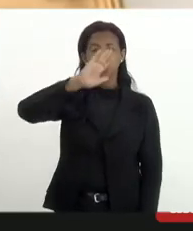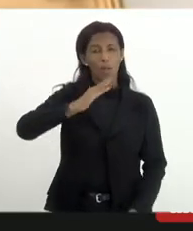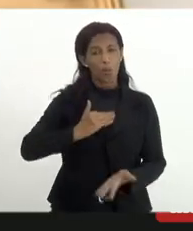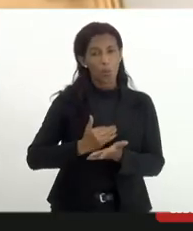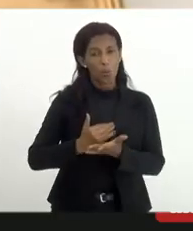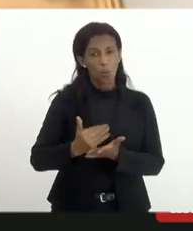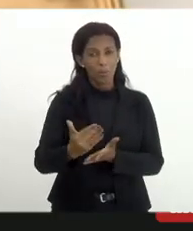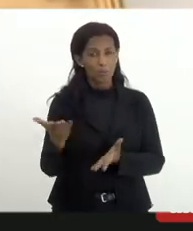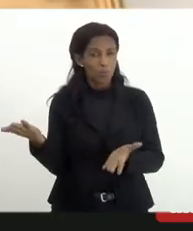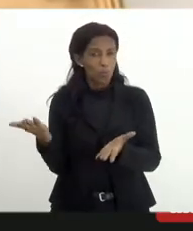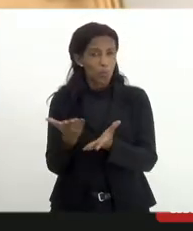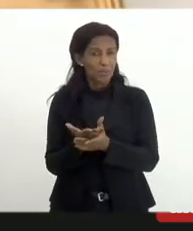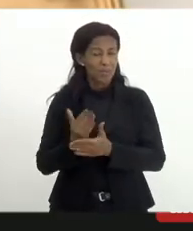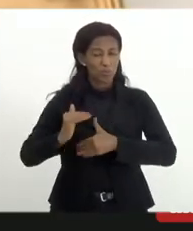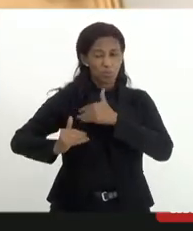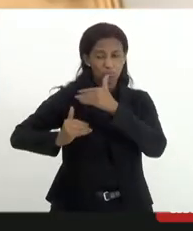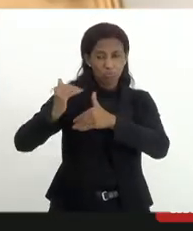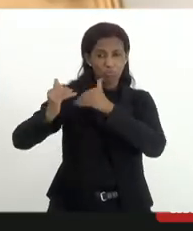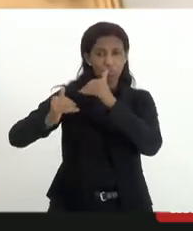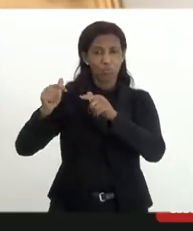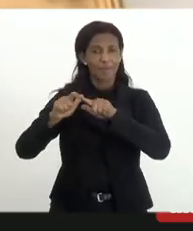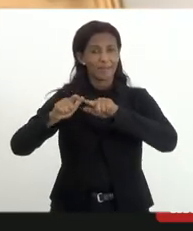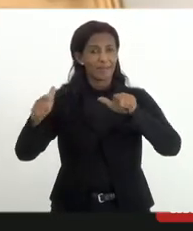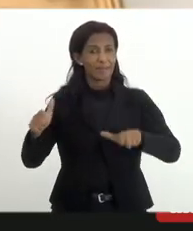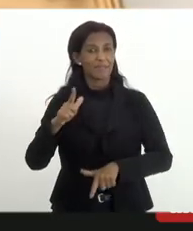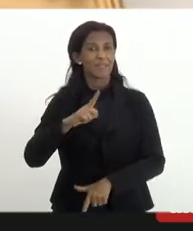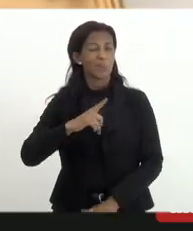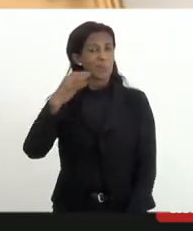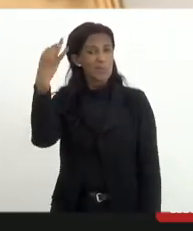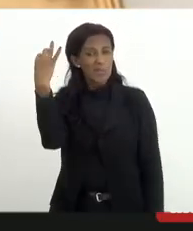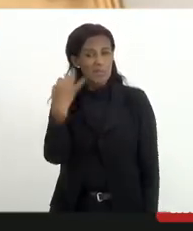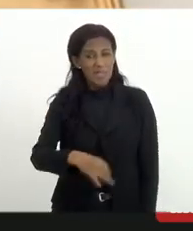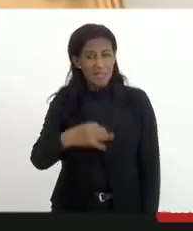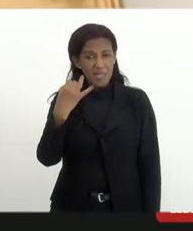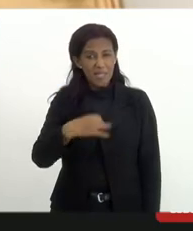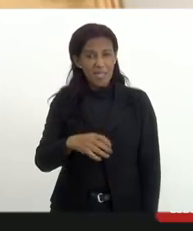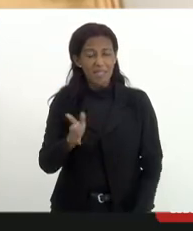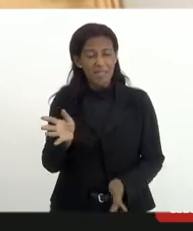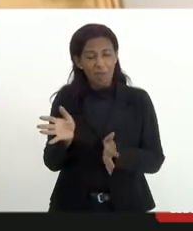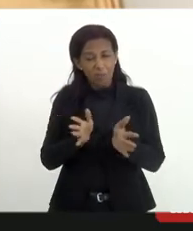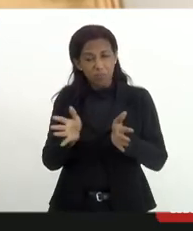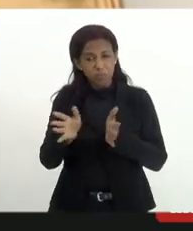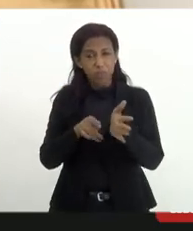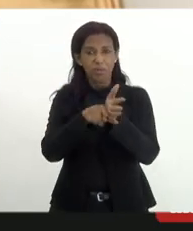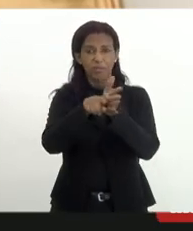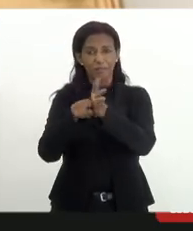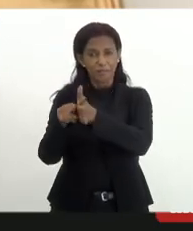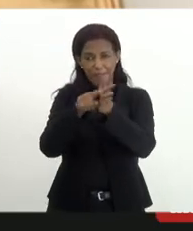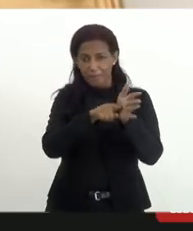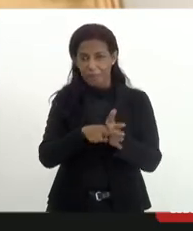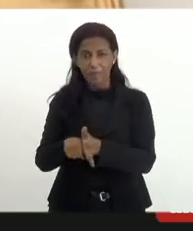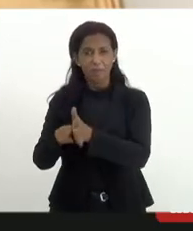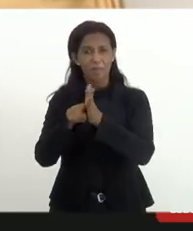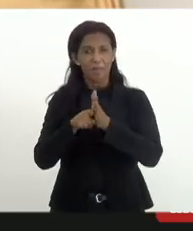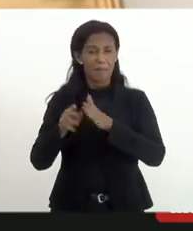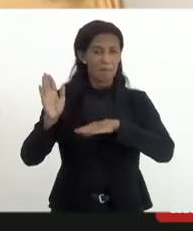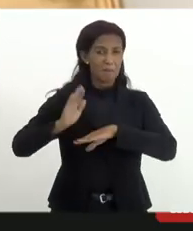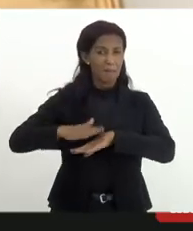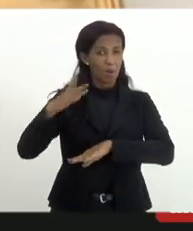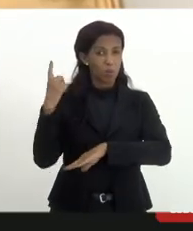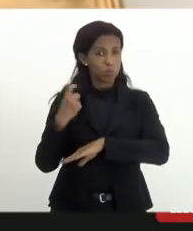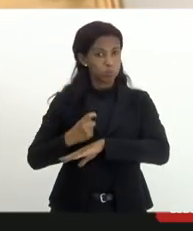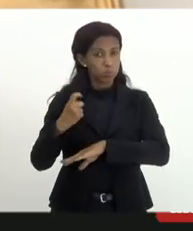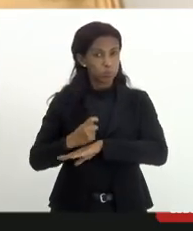muito grande, onde eu tenho certeza que os mecanismos de fiscalização precisarão ser mais duros